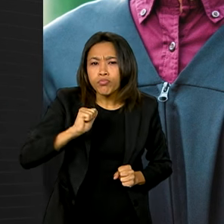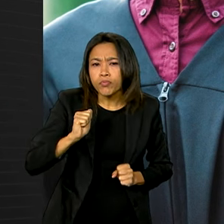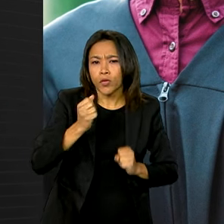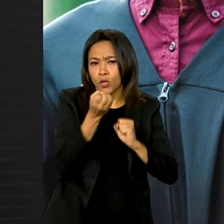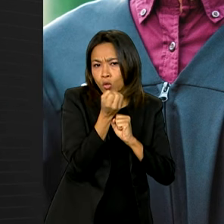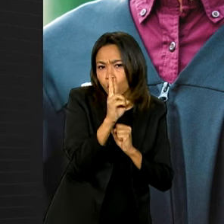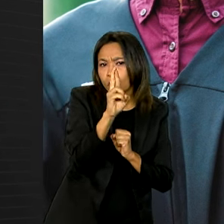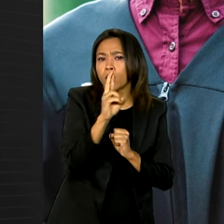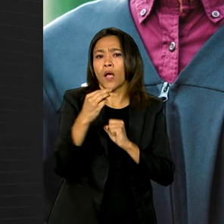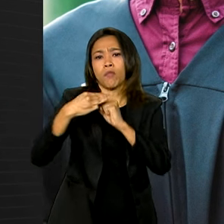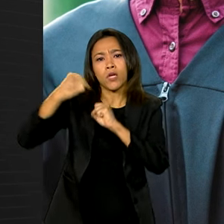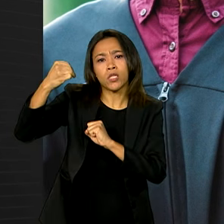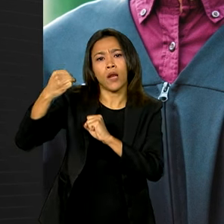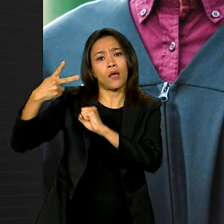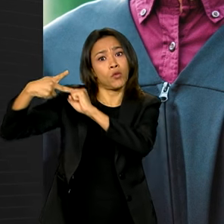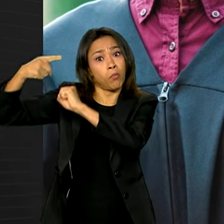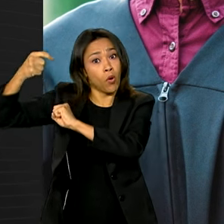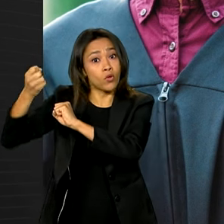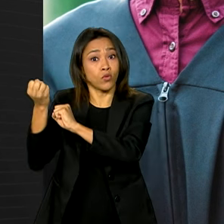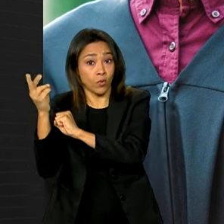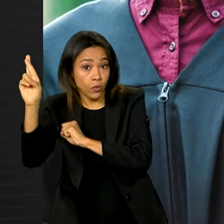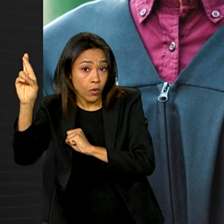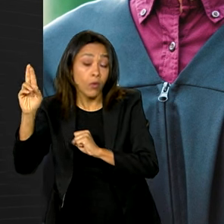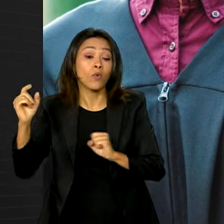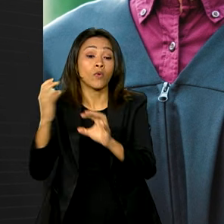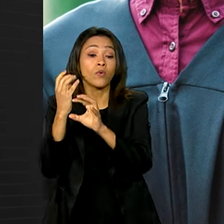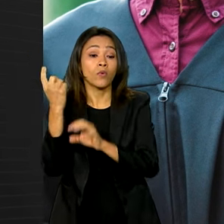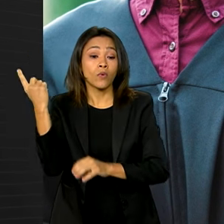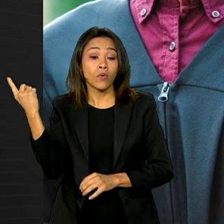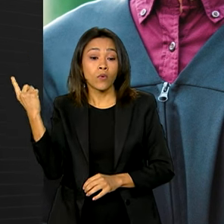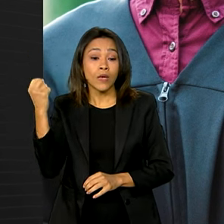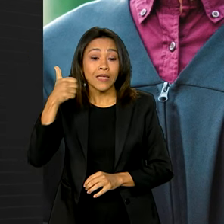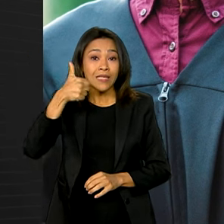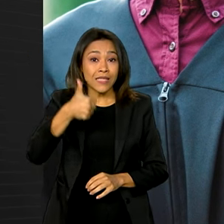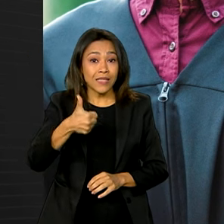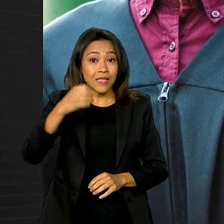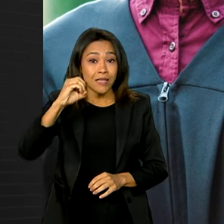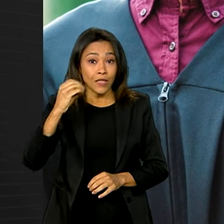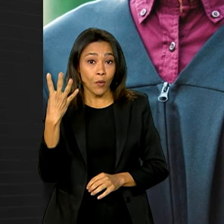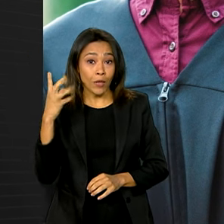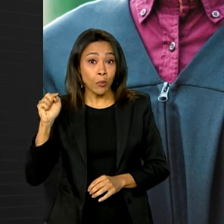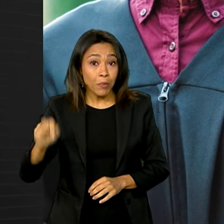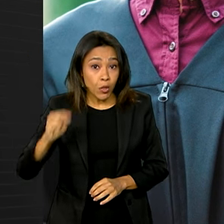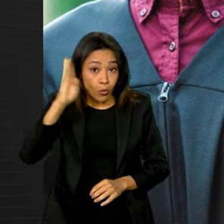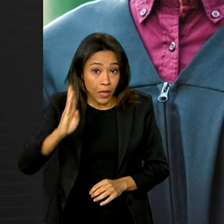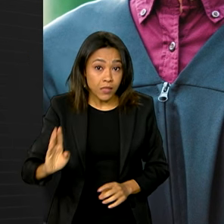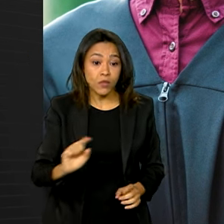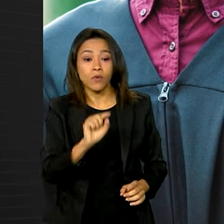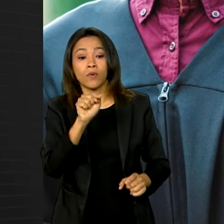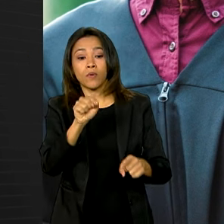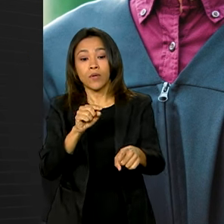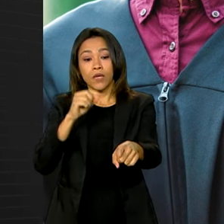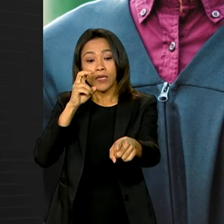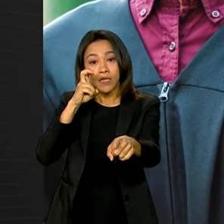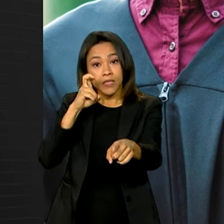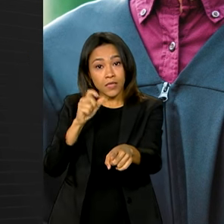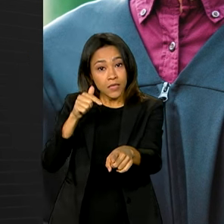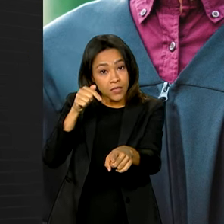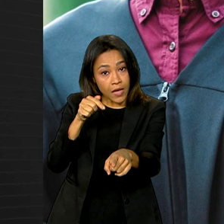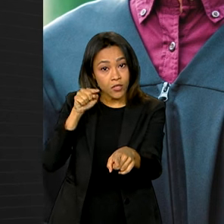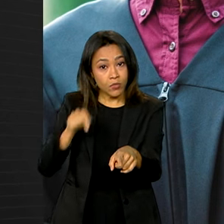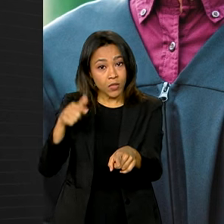mestrado, doutorado e pós-doutorado é de 104 mil no Brasil e 7.700